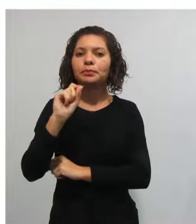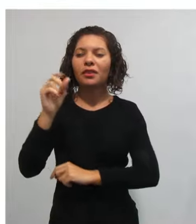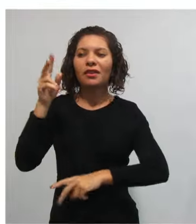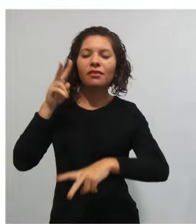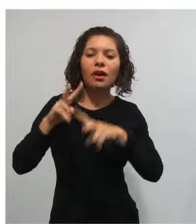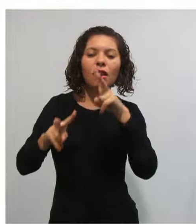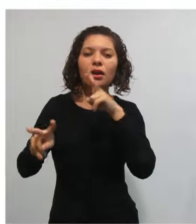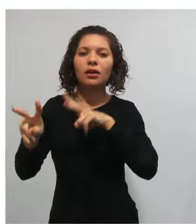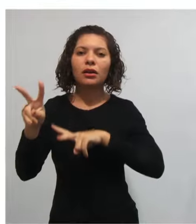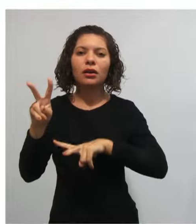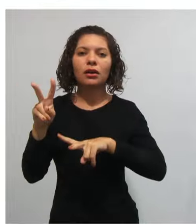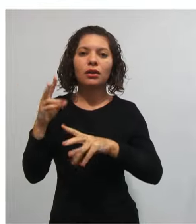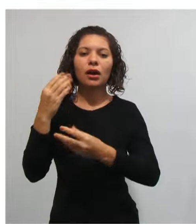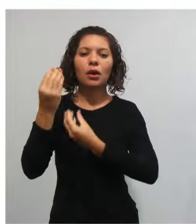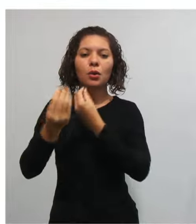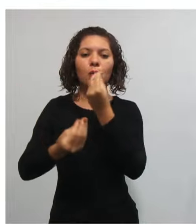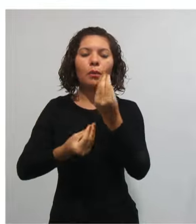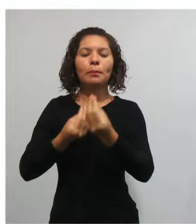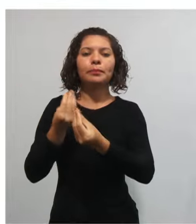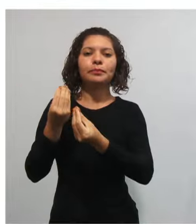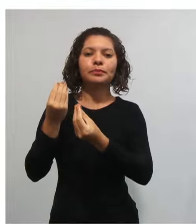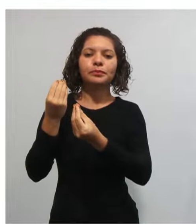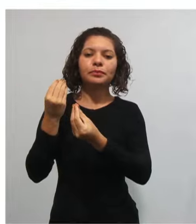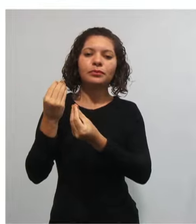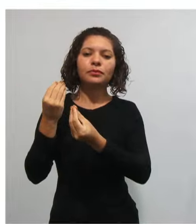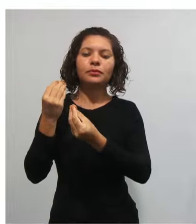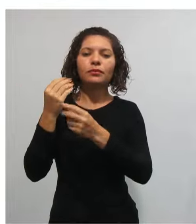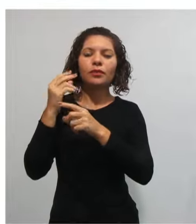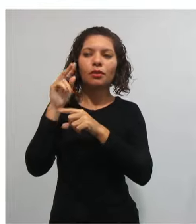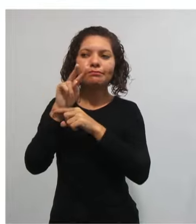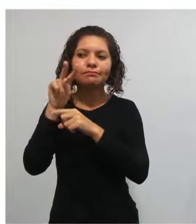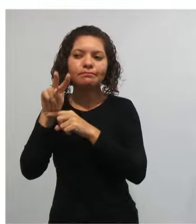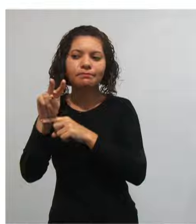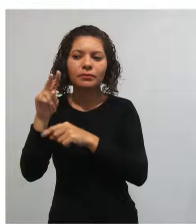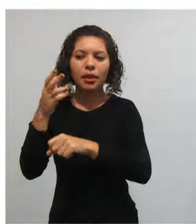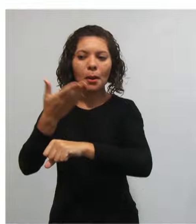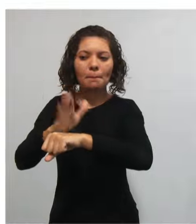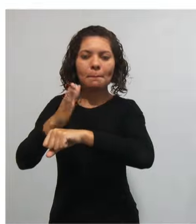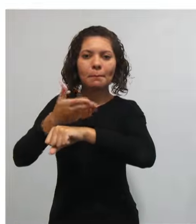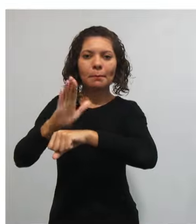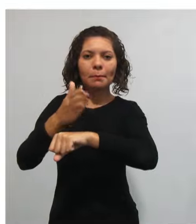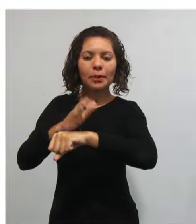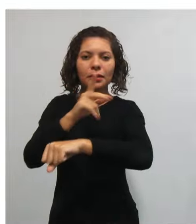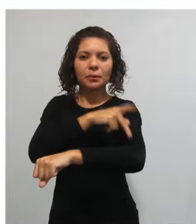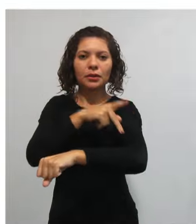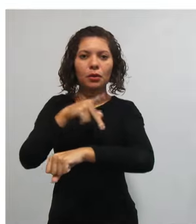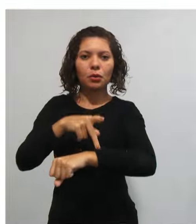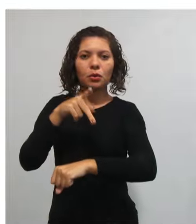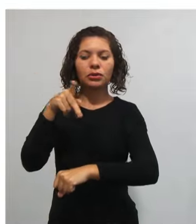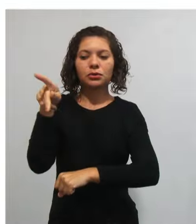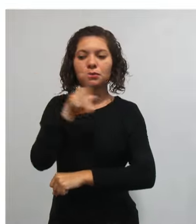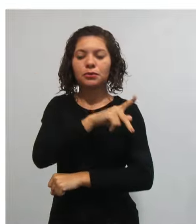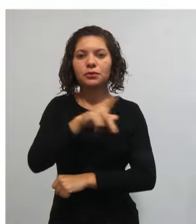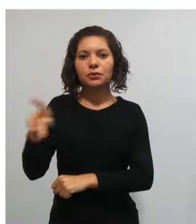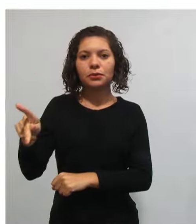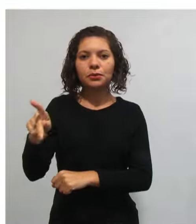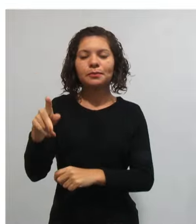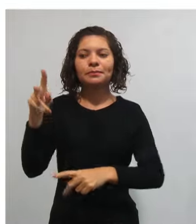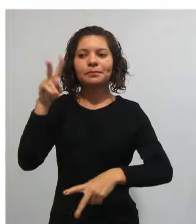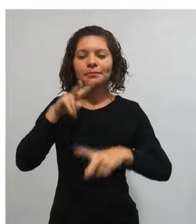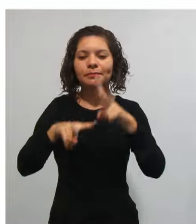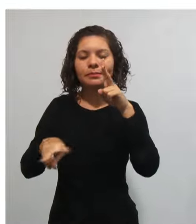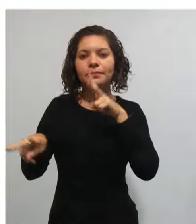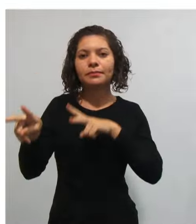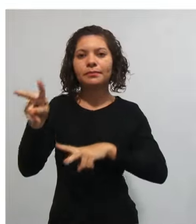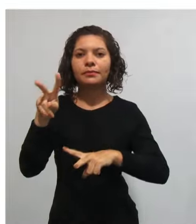que a avaliação ela deve pressupor o monitoramento das práticas pedagógicas do professor Ou seja a avaliação